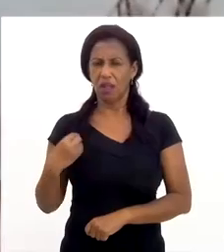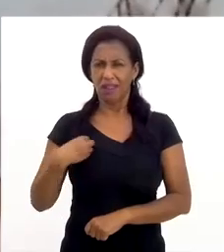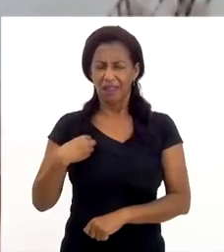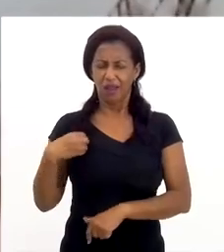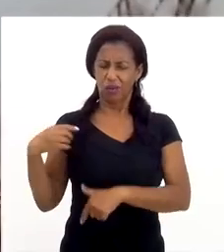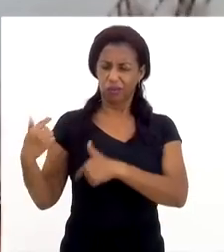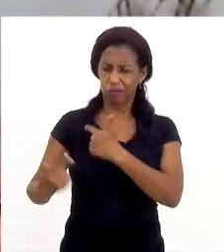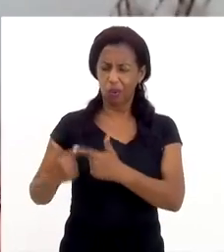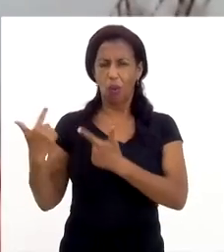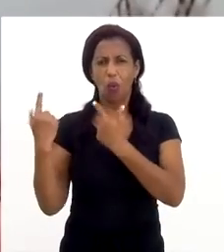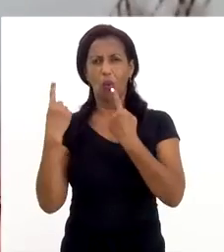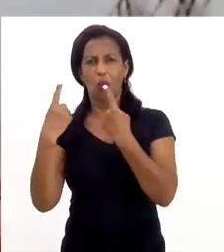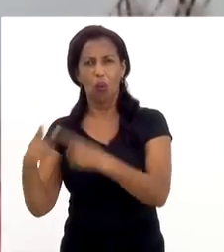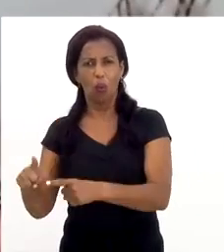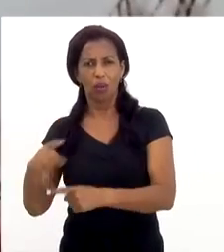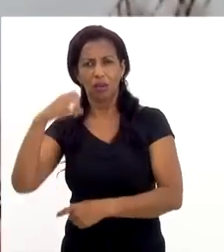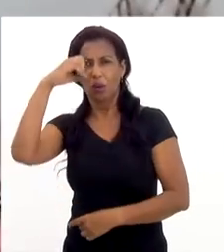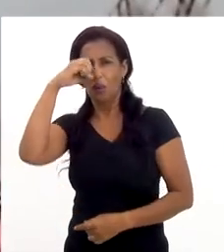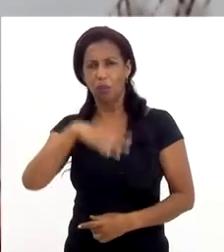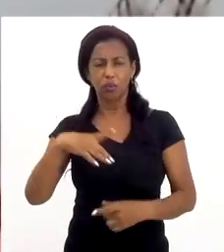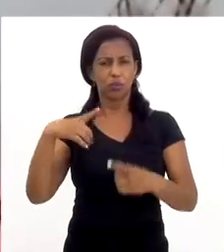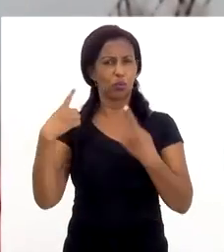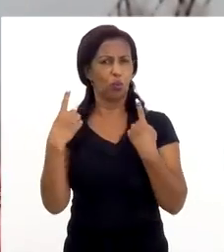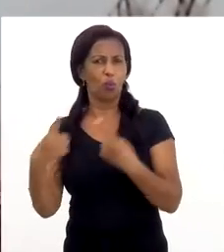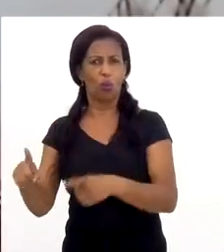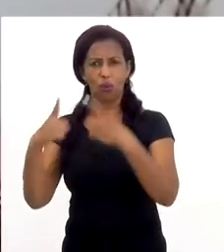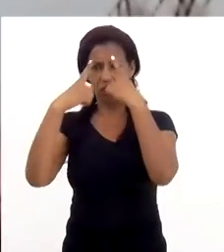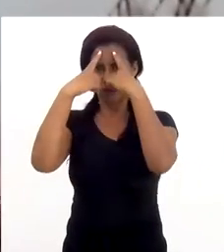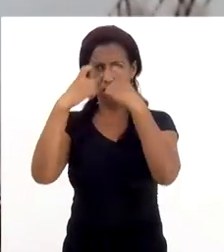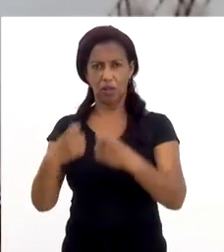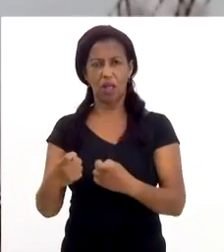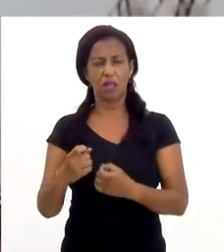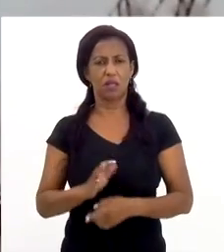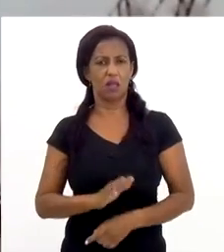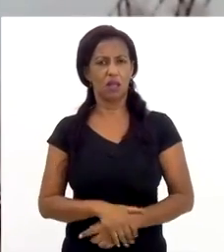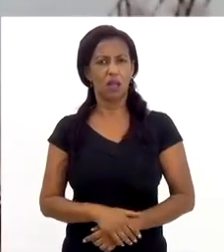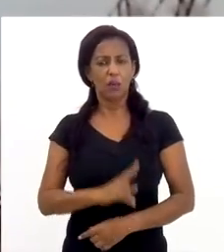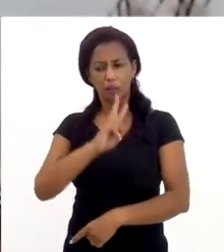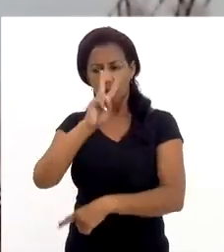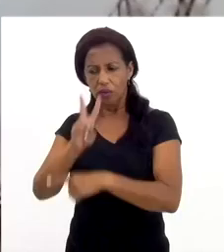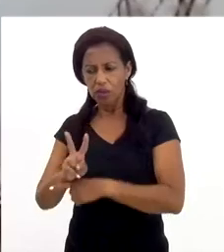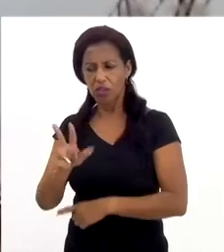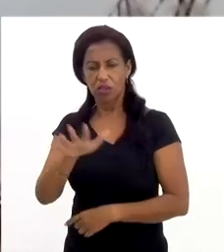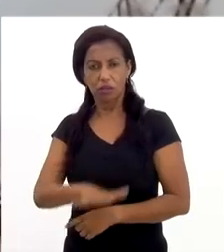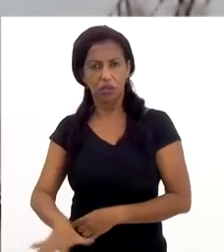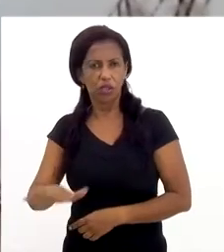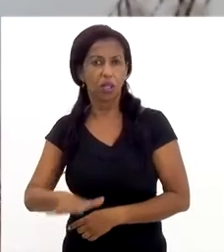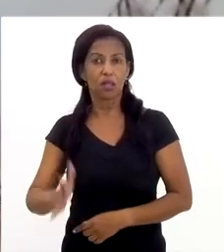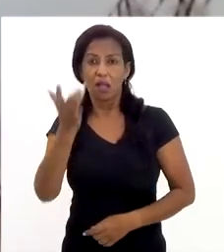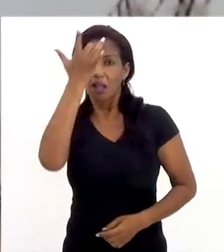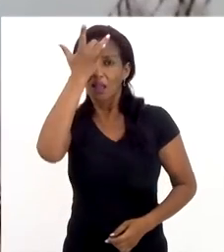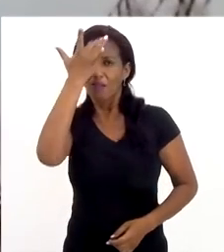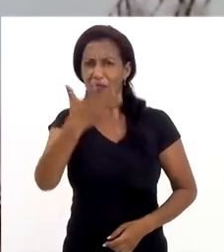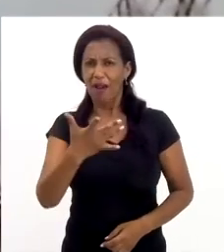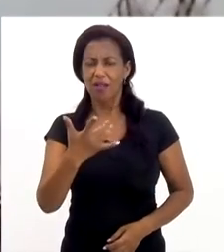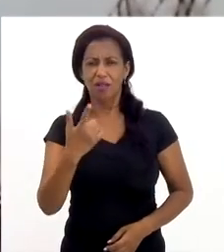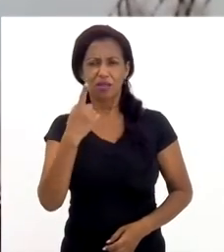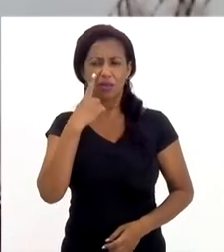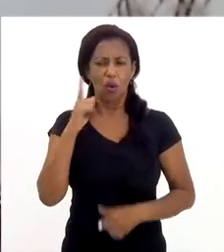nessa vida lutando contra o abuso sexual contra violência contra as crianças é